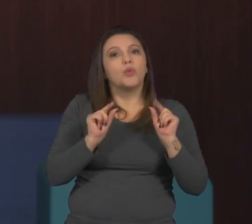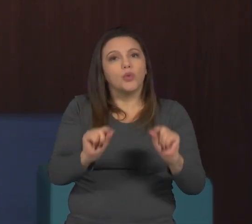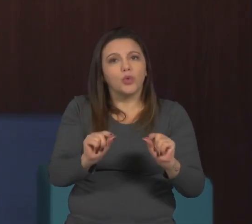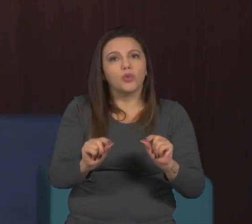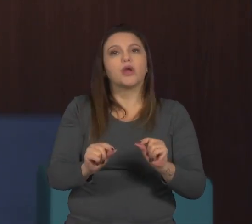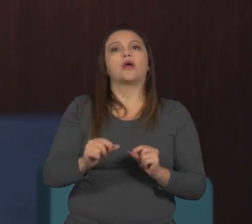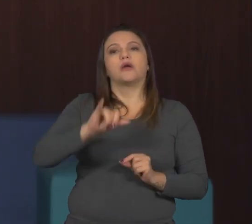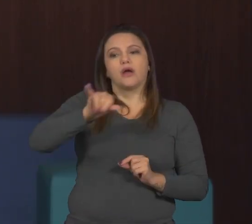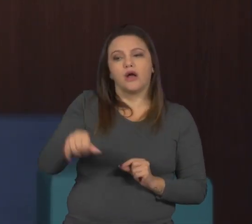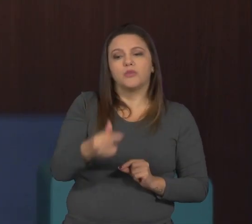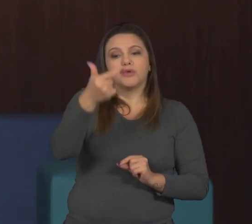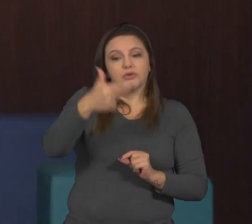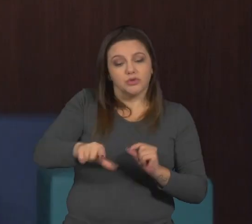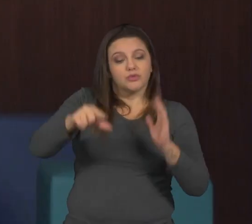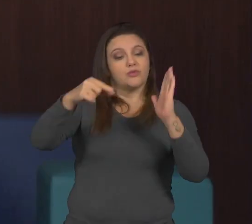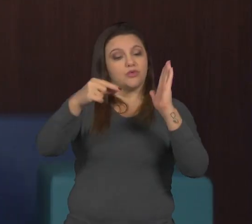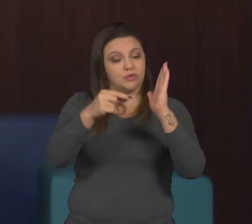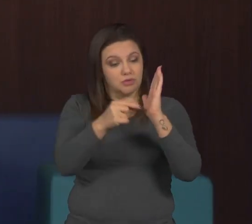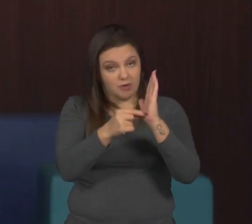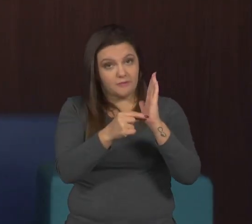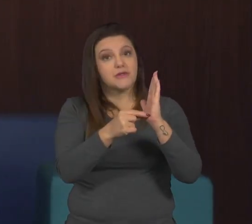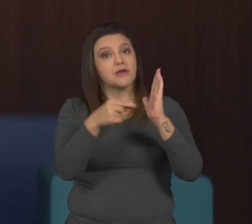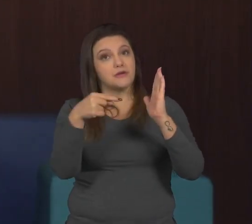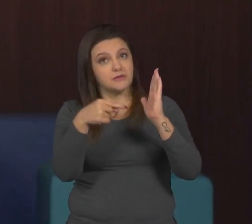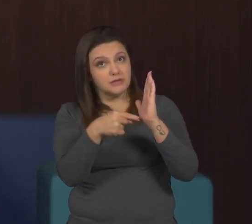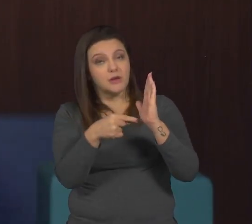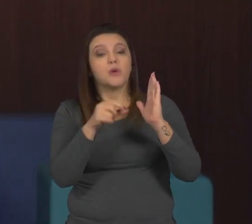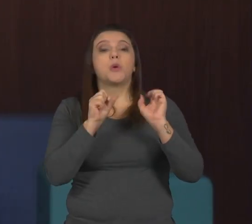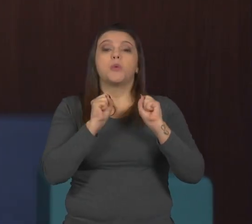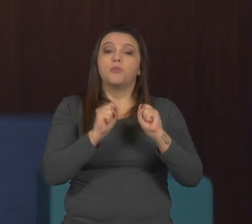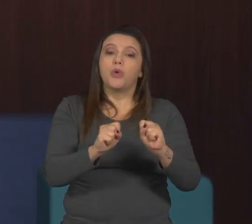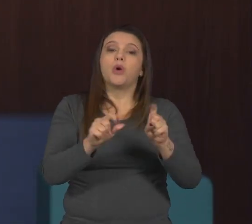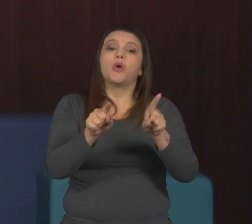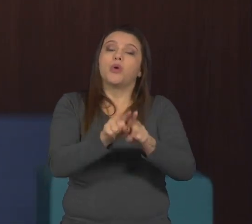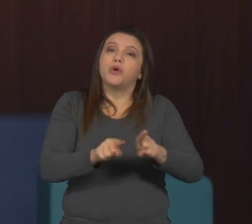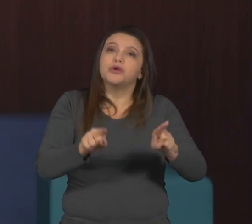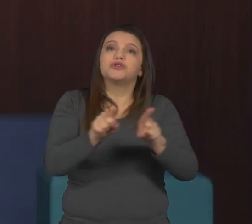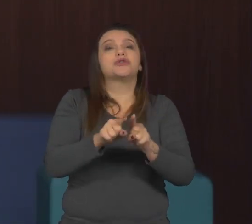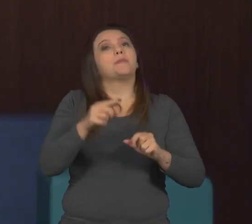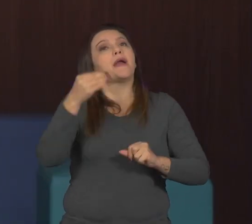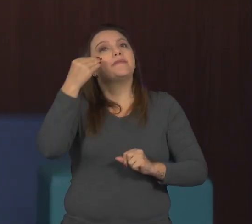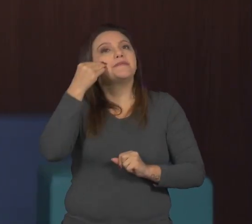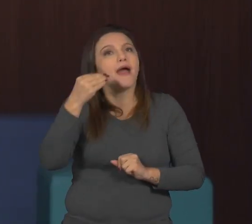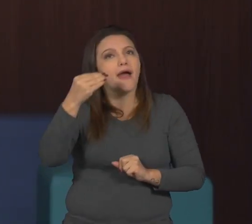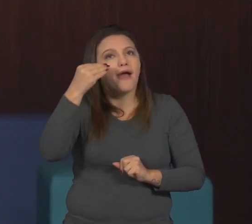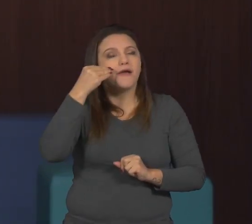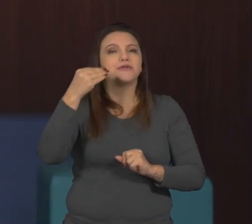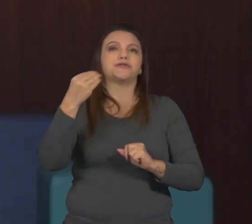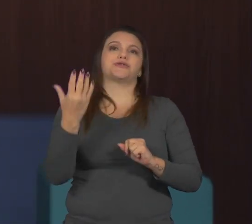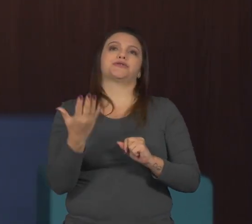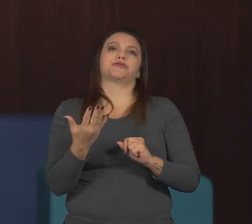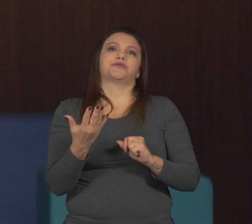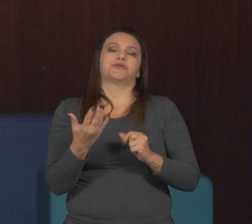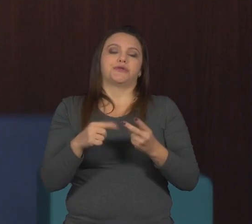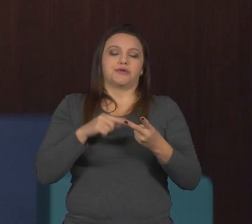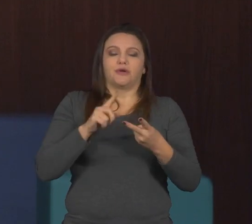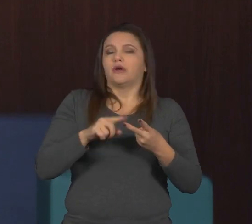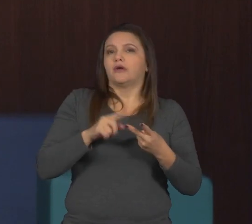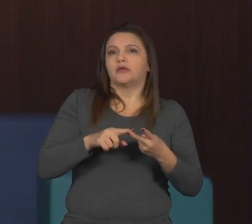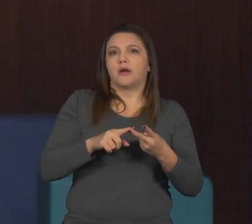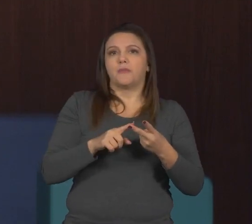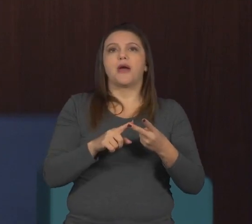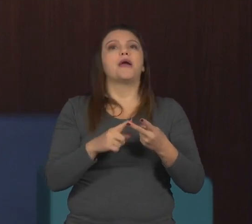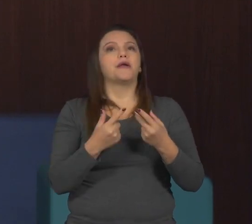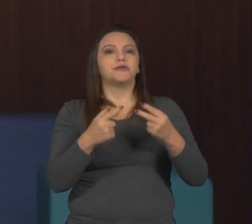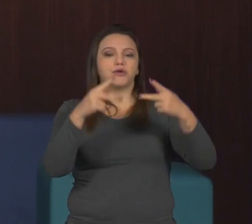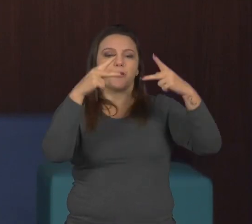é considerado software. Então, reusar requisitos, reusar casos de teste, reusar partes, né, de